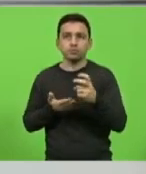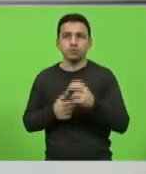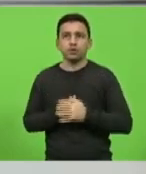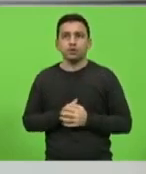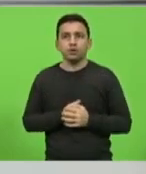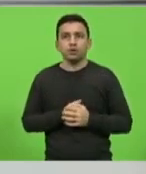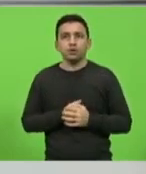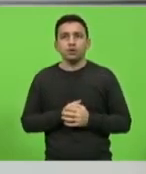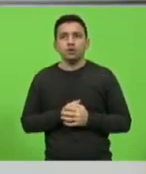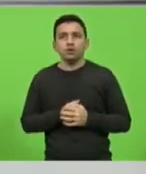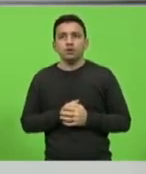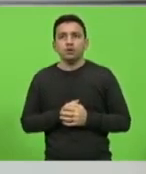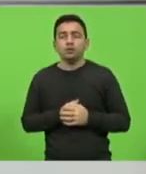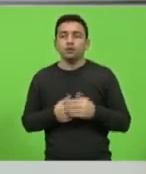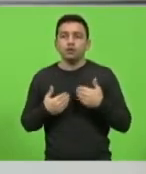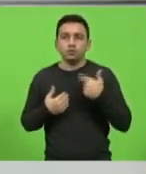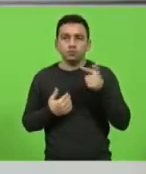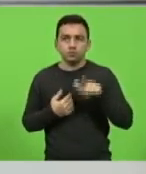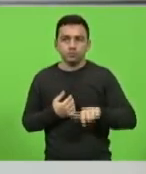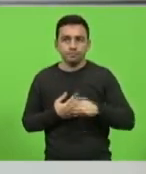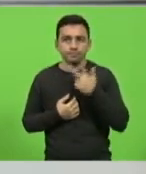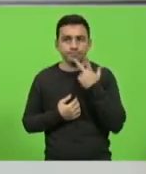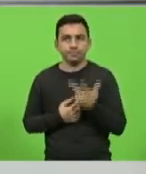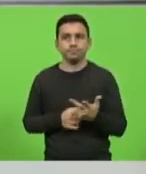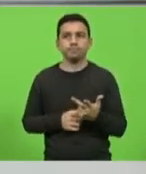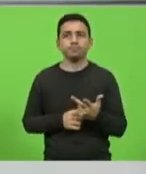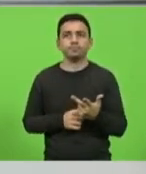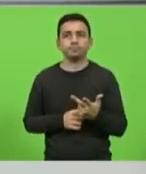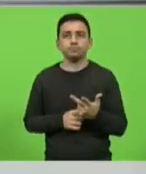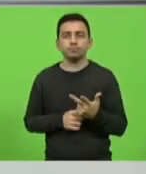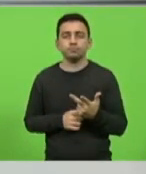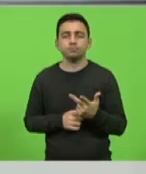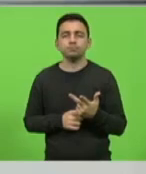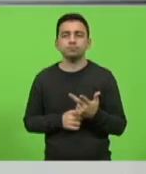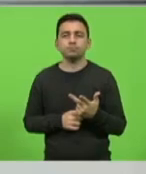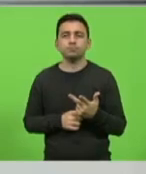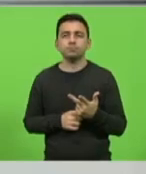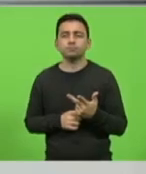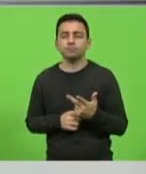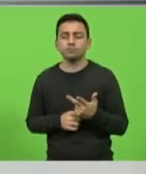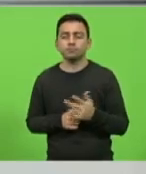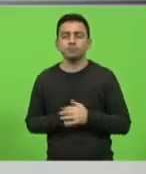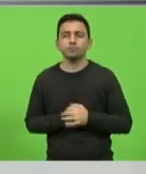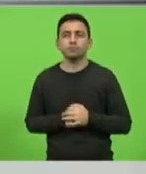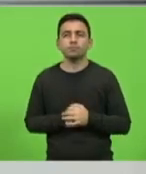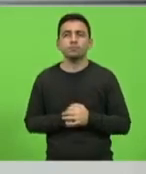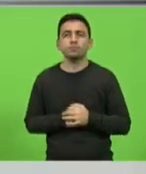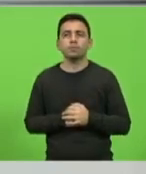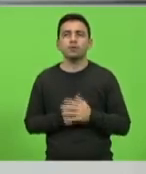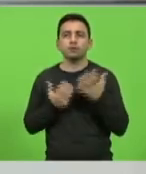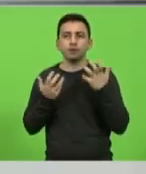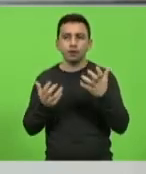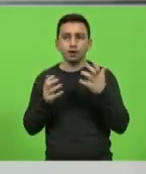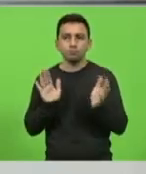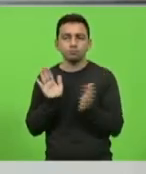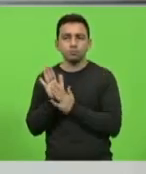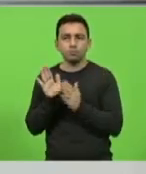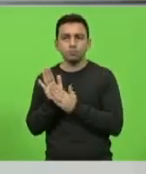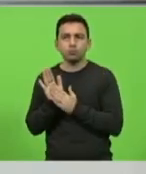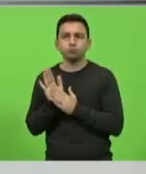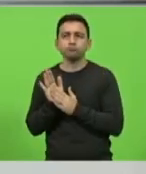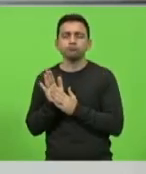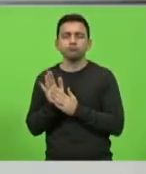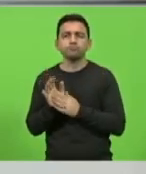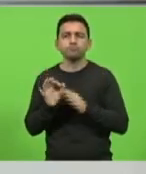Convenzo na repetição, reconheço, e acentuadamente, proponho-me a confirmar